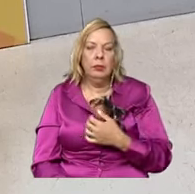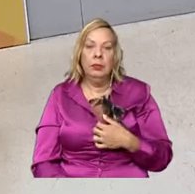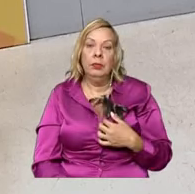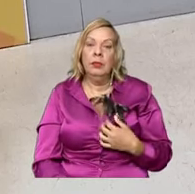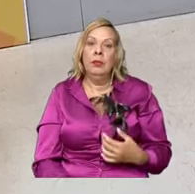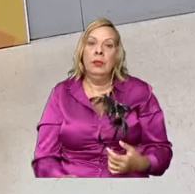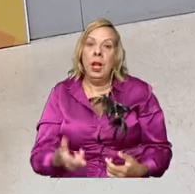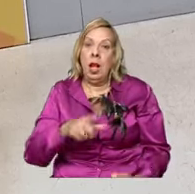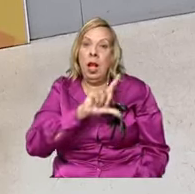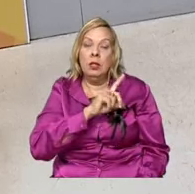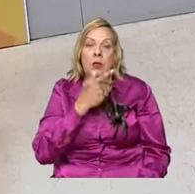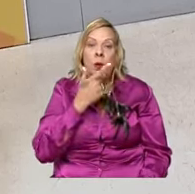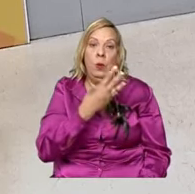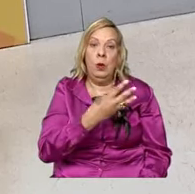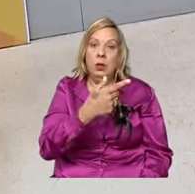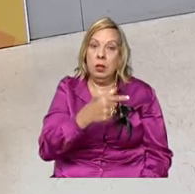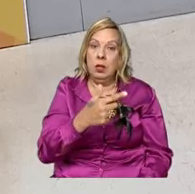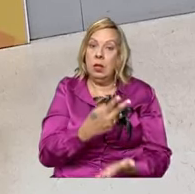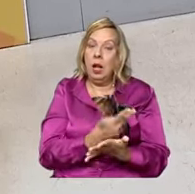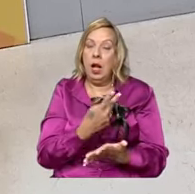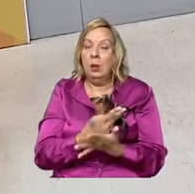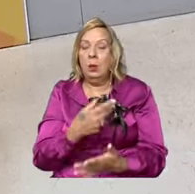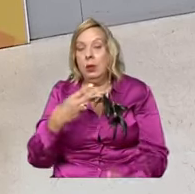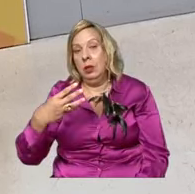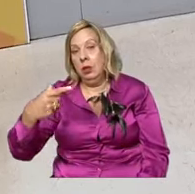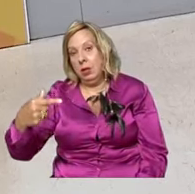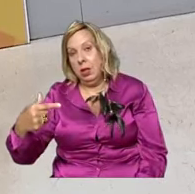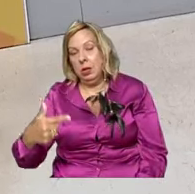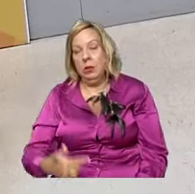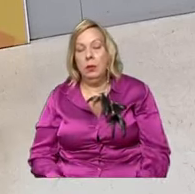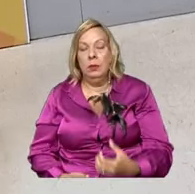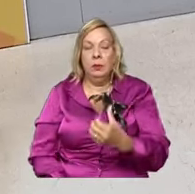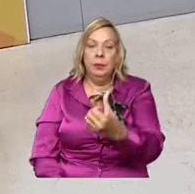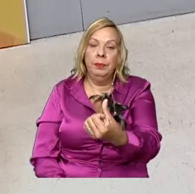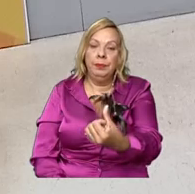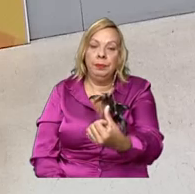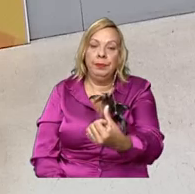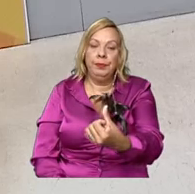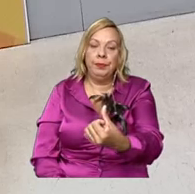Retificando, 37, viu, gente, que saiu. Agora número 6,